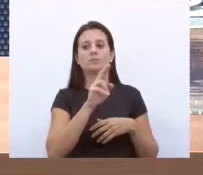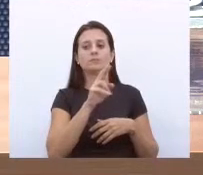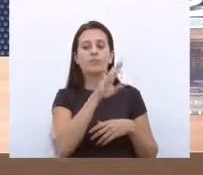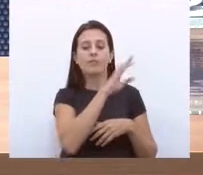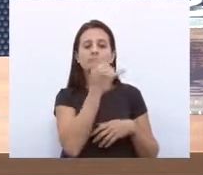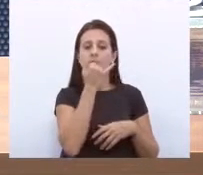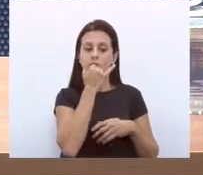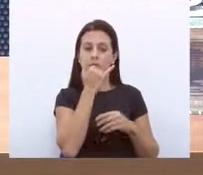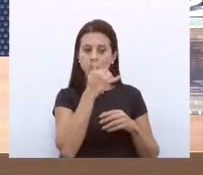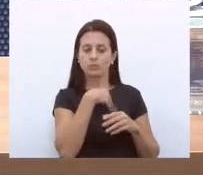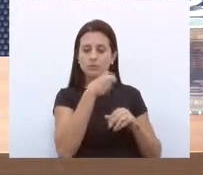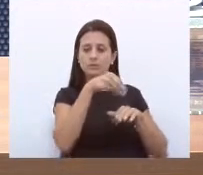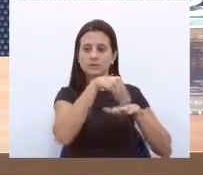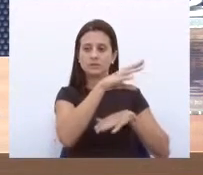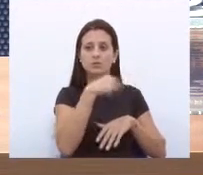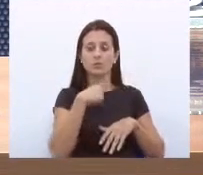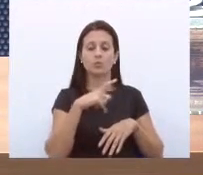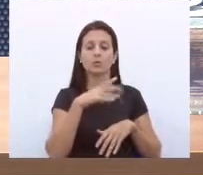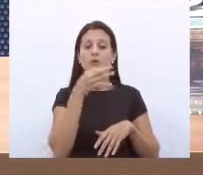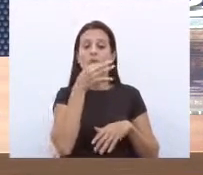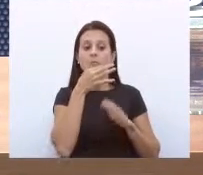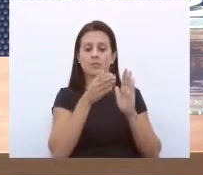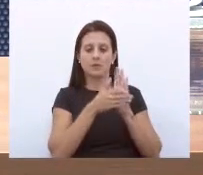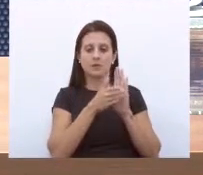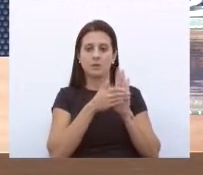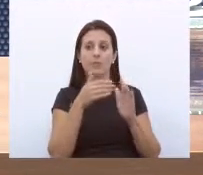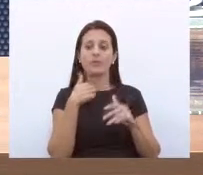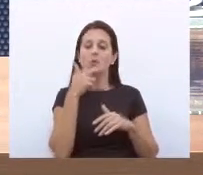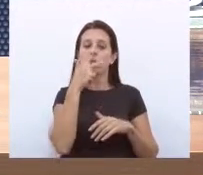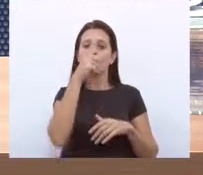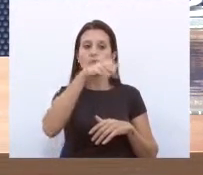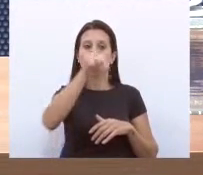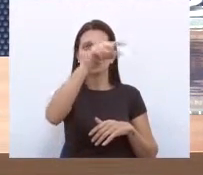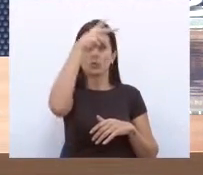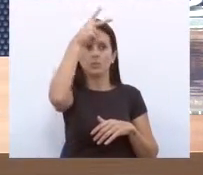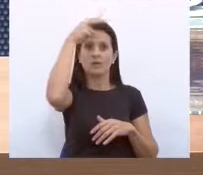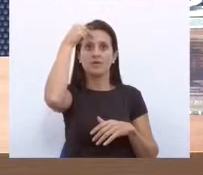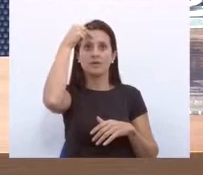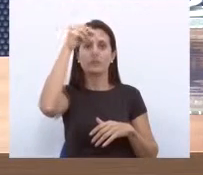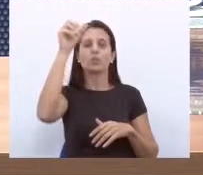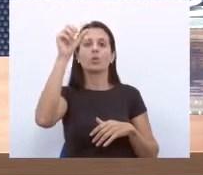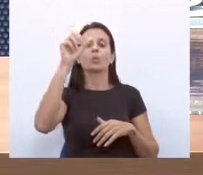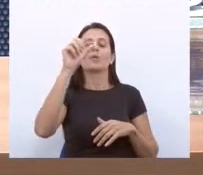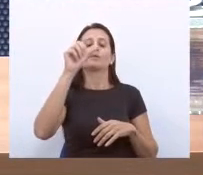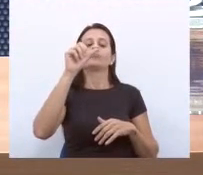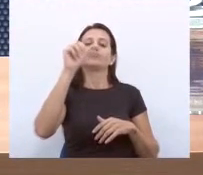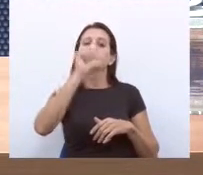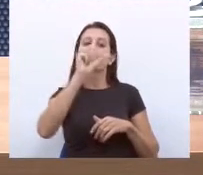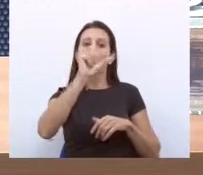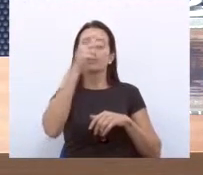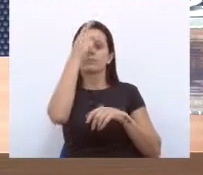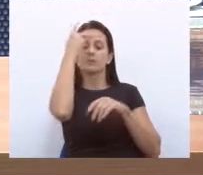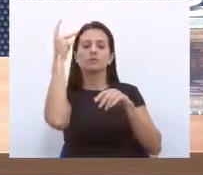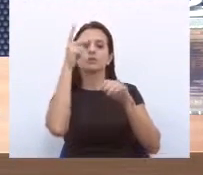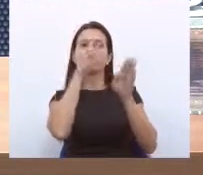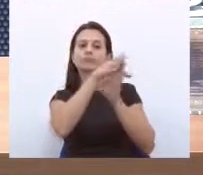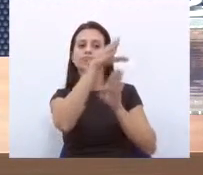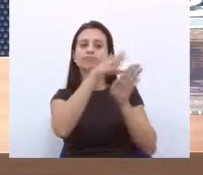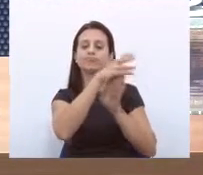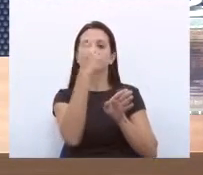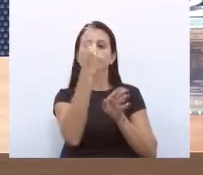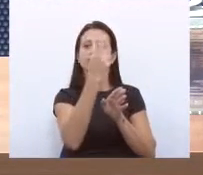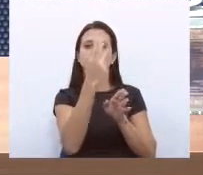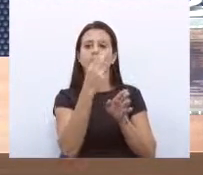mas eu tenho minha opinião, eu acho que o prefeito esteve mal assessorado nesta situação. Prefeito Almeida poderia